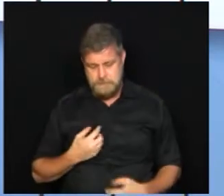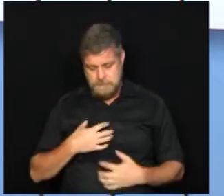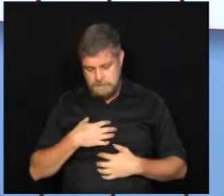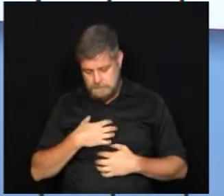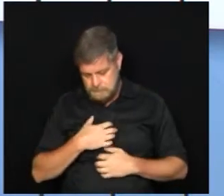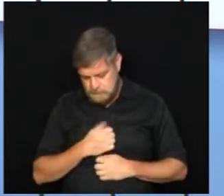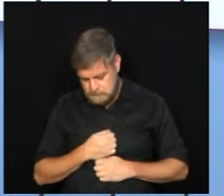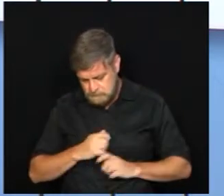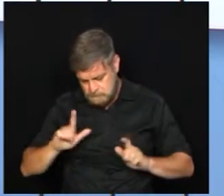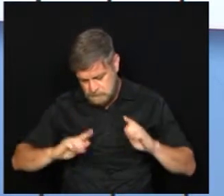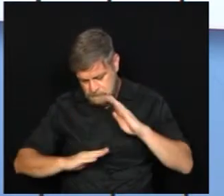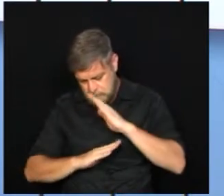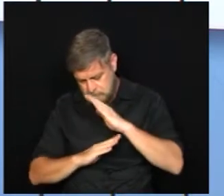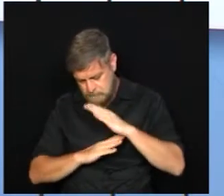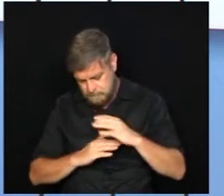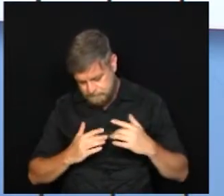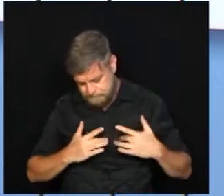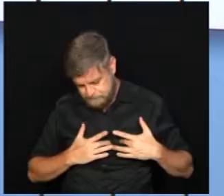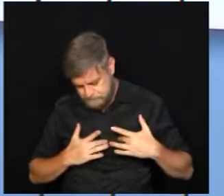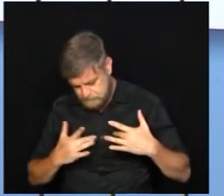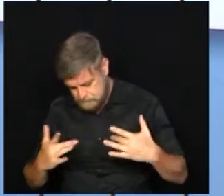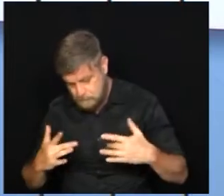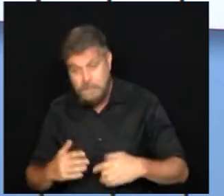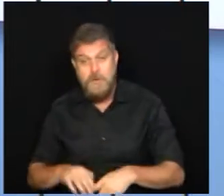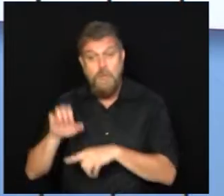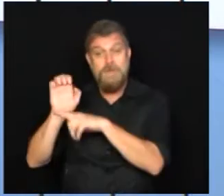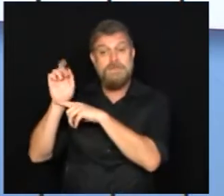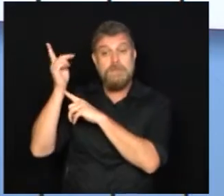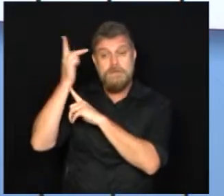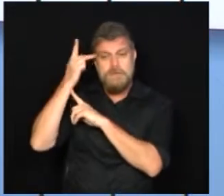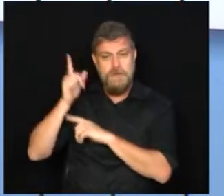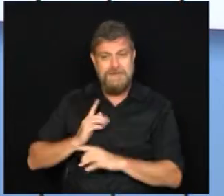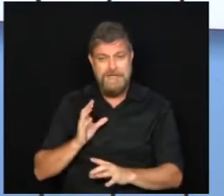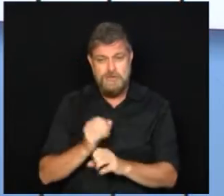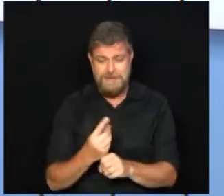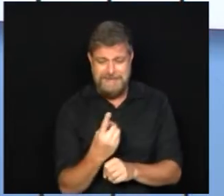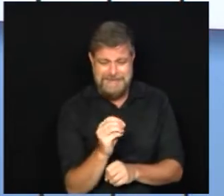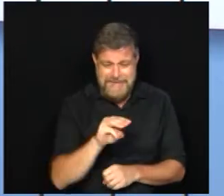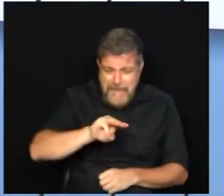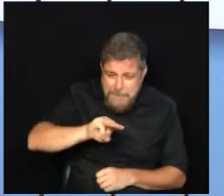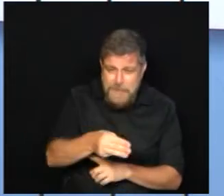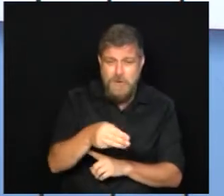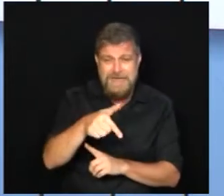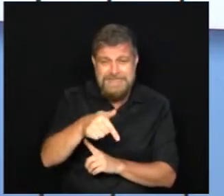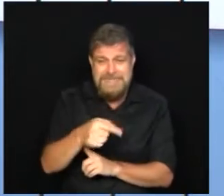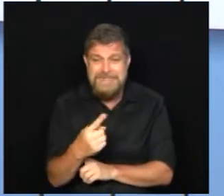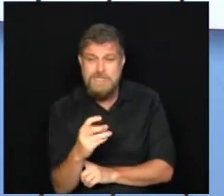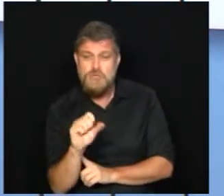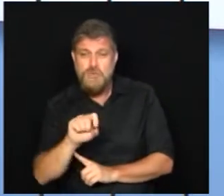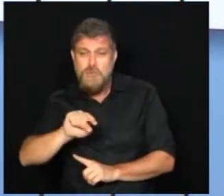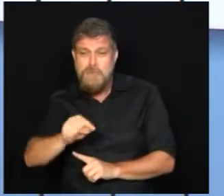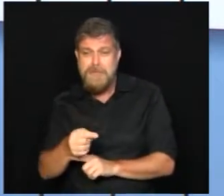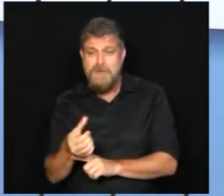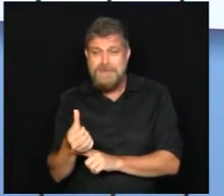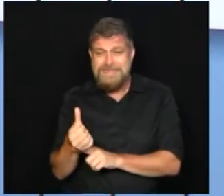condolências da TV Câmara Campinas no Estado de São Paulo 10 milhões 718